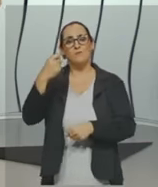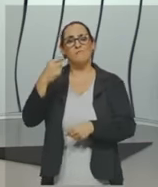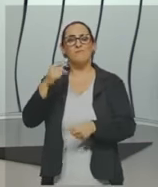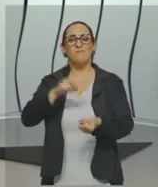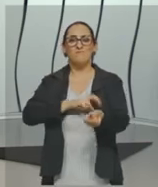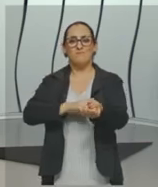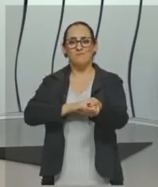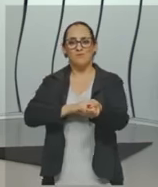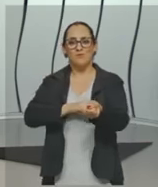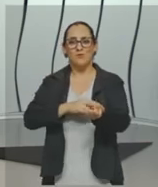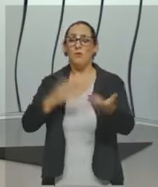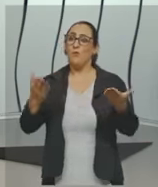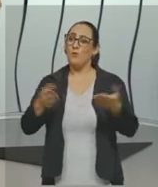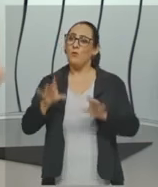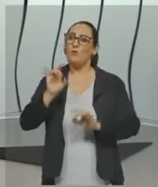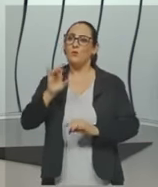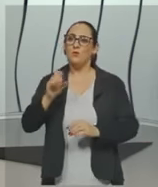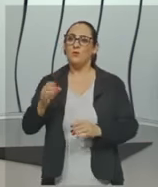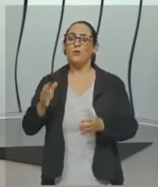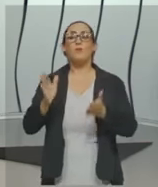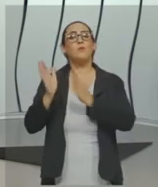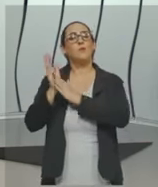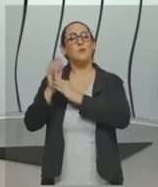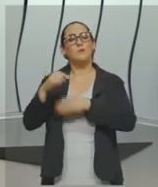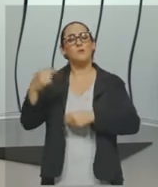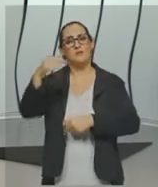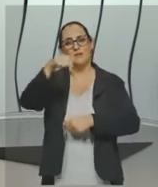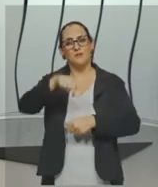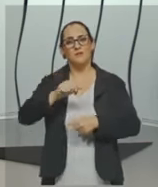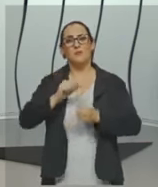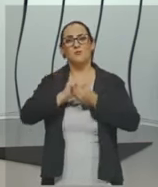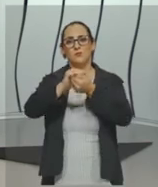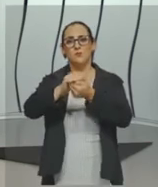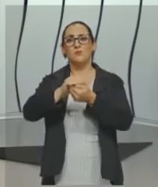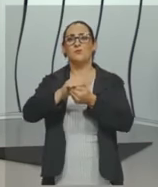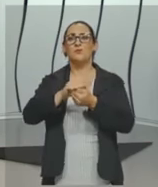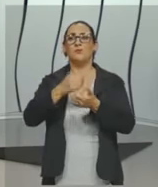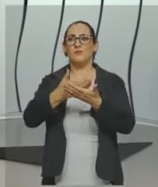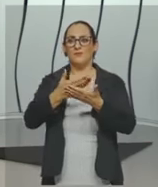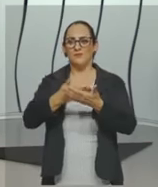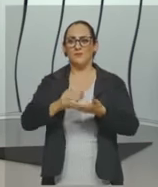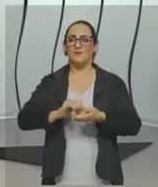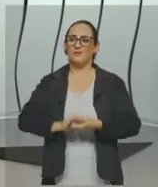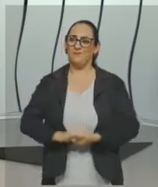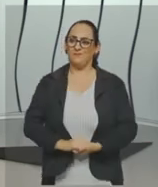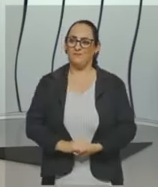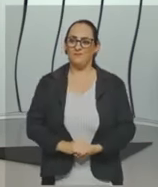Um grande abraço e parabéns por estar aqui conosco estudando. Um grande abraço da Marizinha.